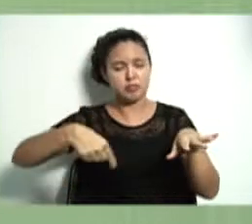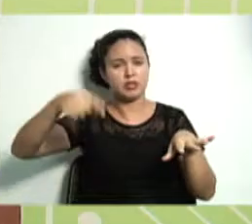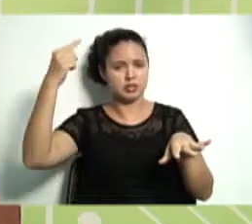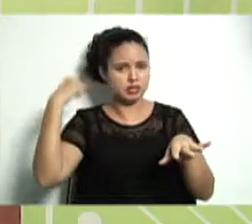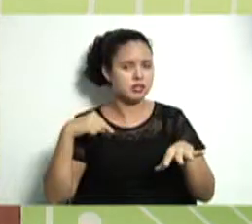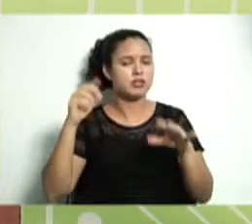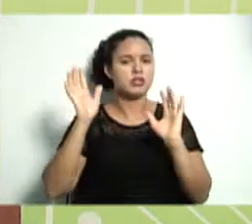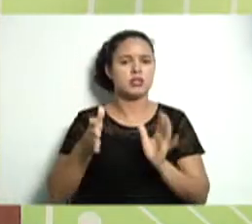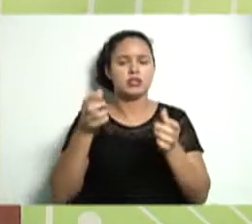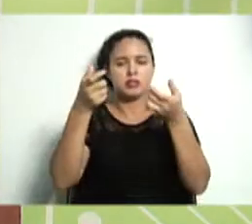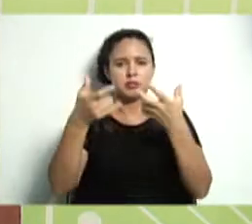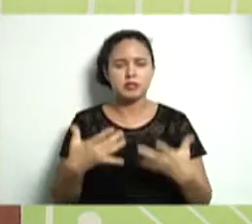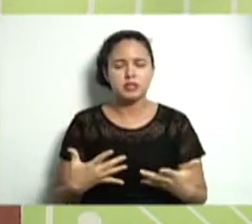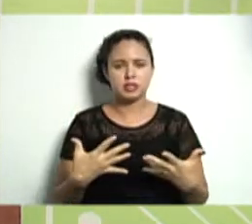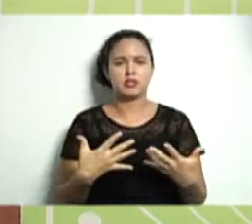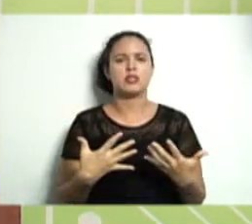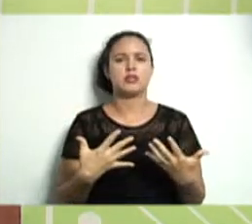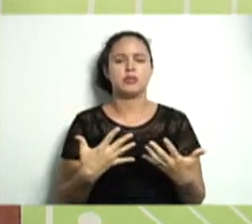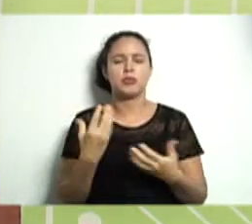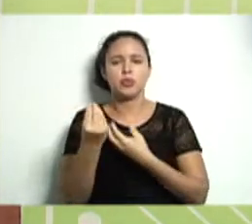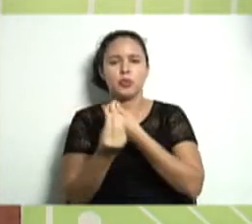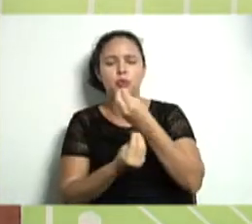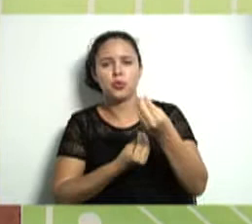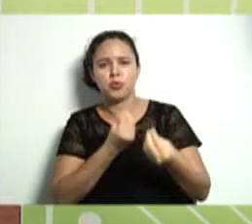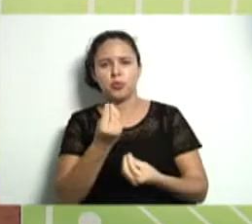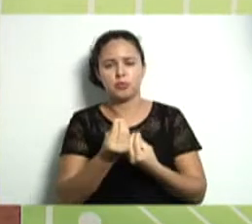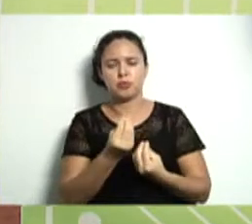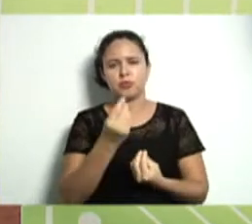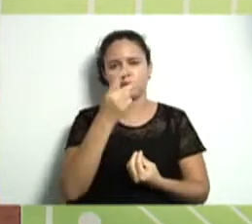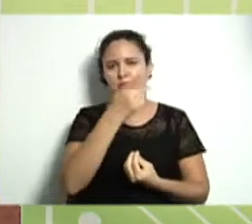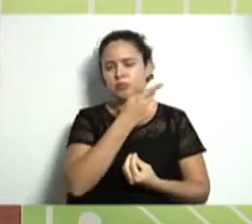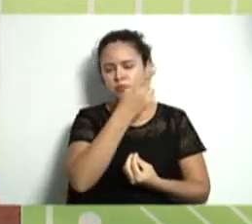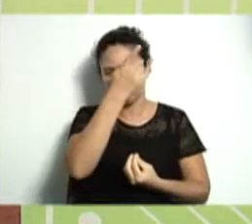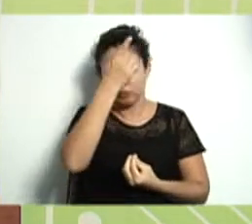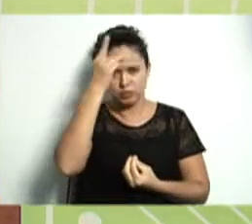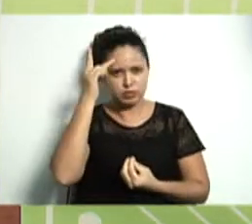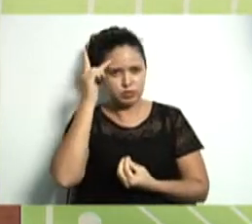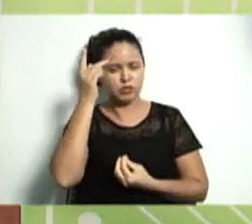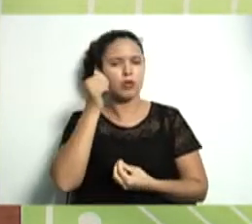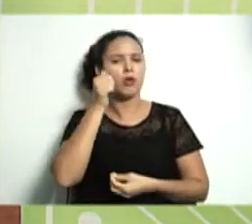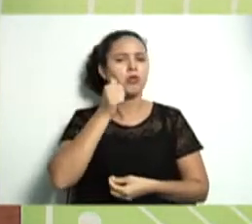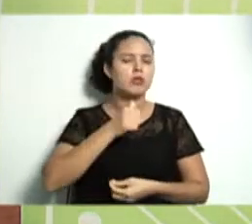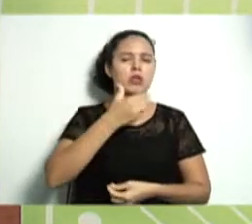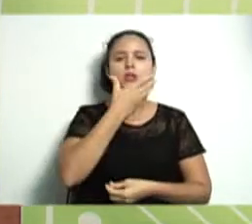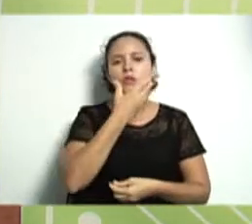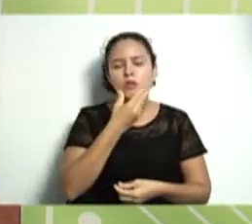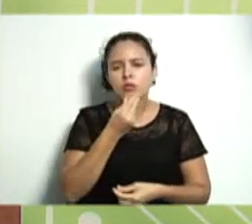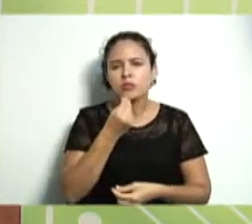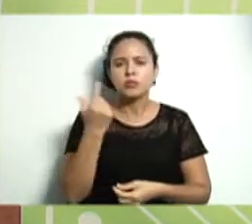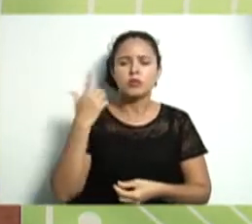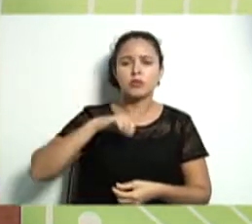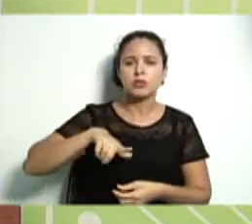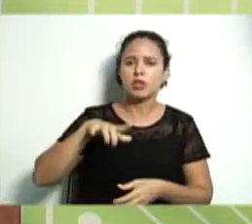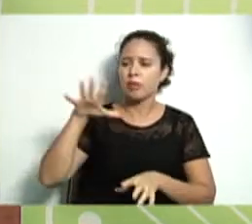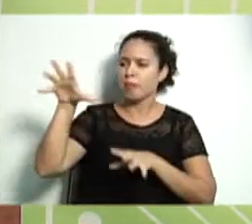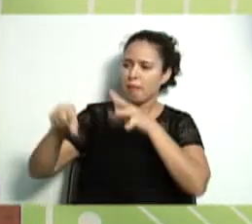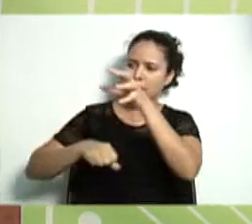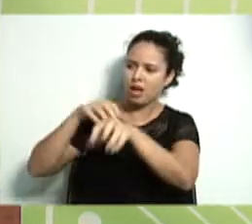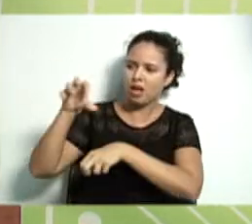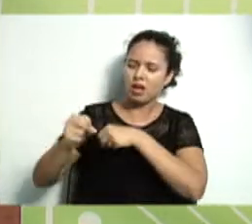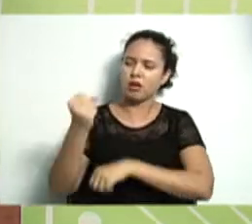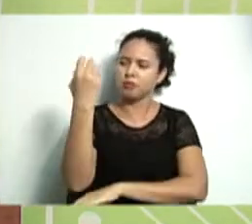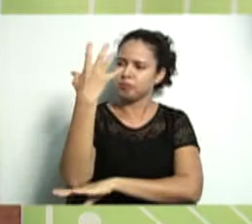trabalho é a forma do homem intervir na natureza para realizar as suas necessidades. Então, essa natureza agora nós